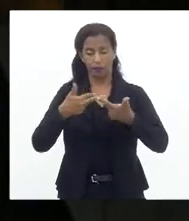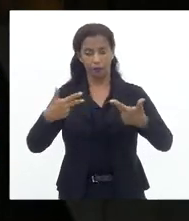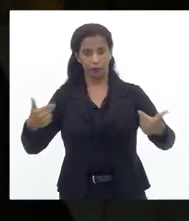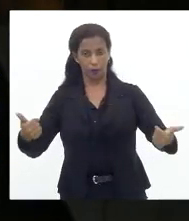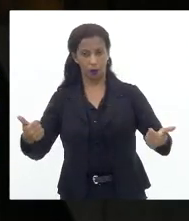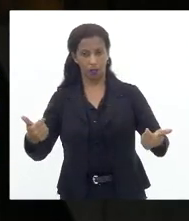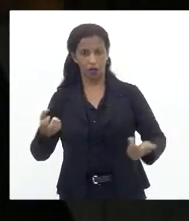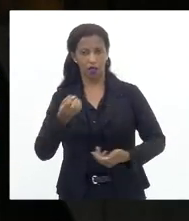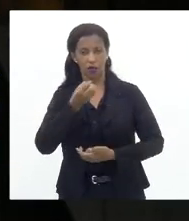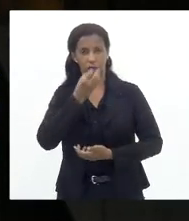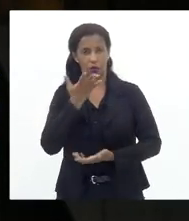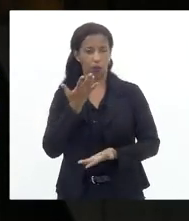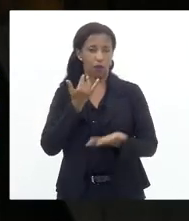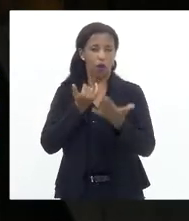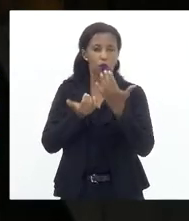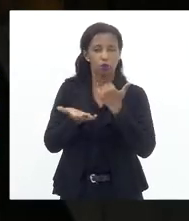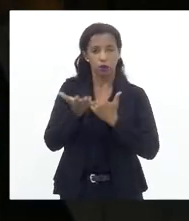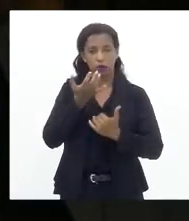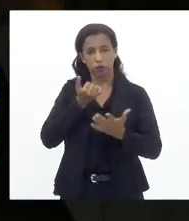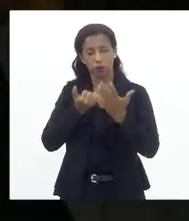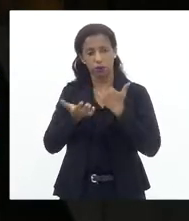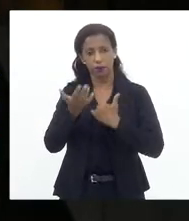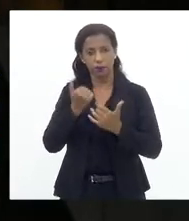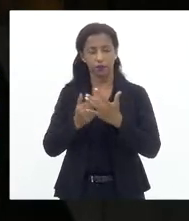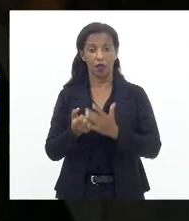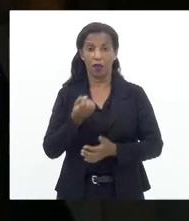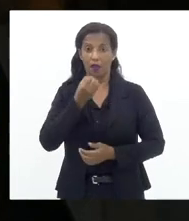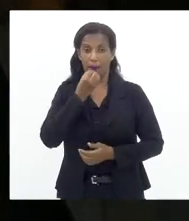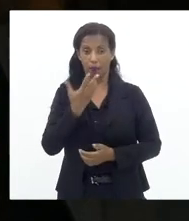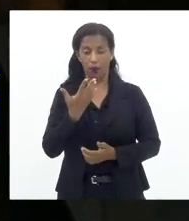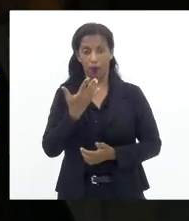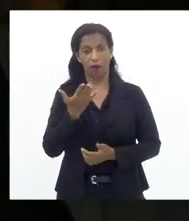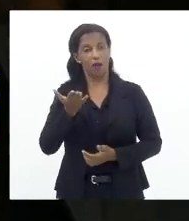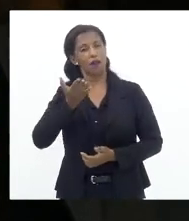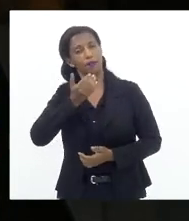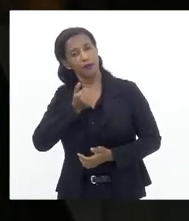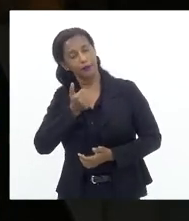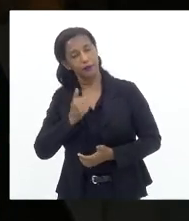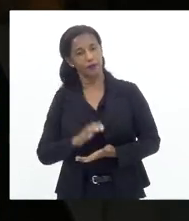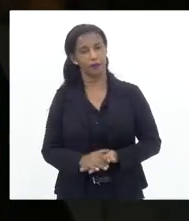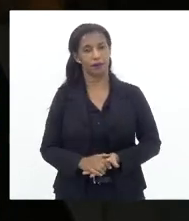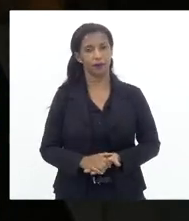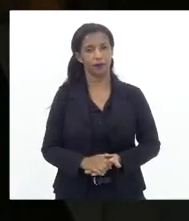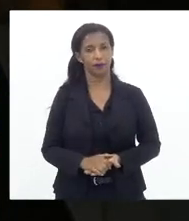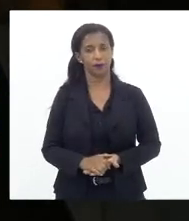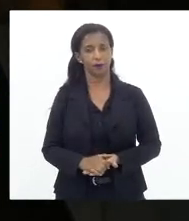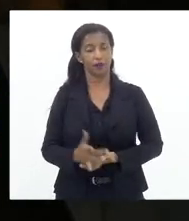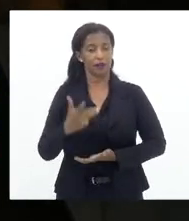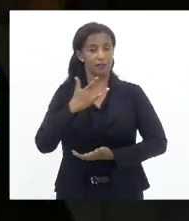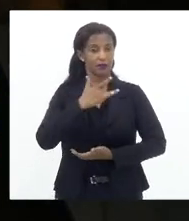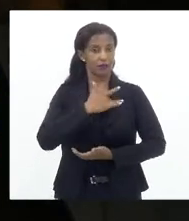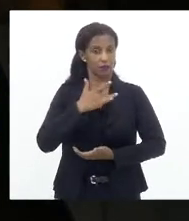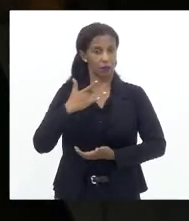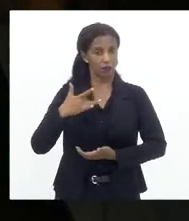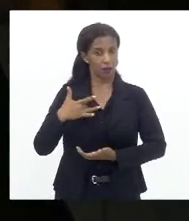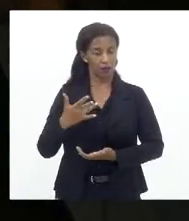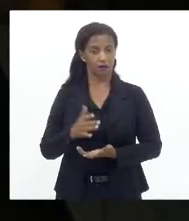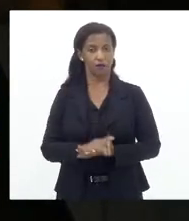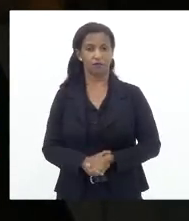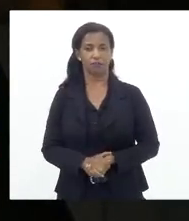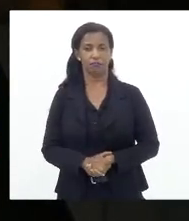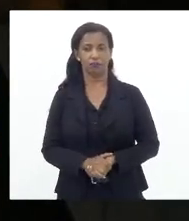qualidade do alimento que bota na boca a boa alimentação alimentação saudável